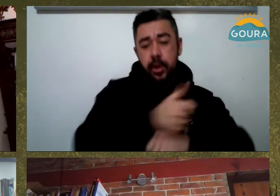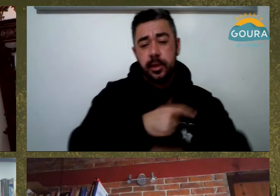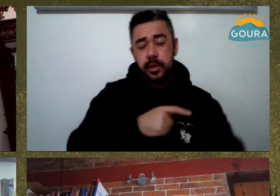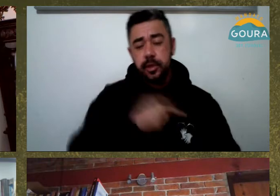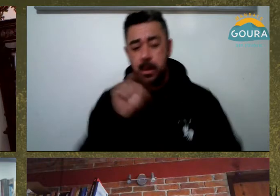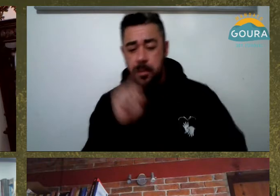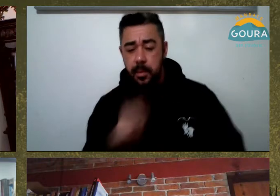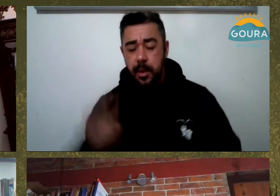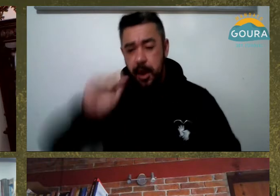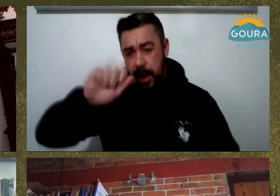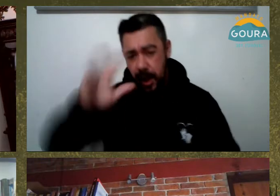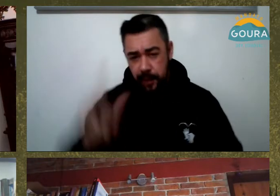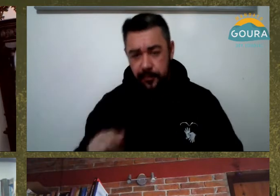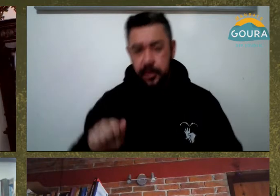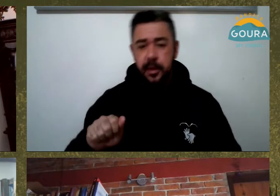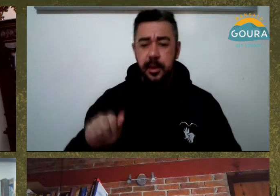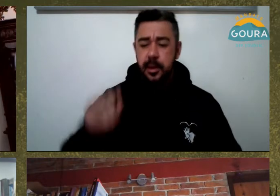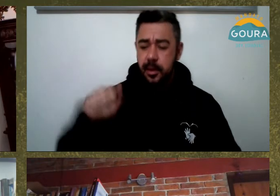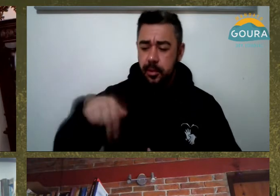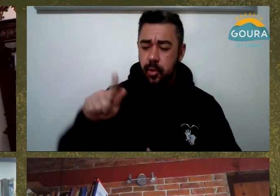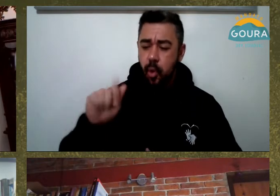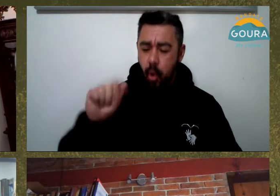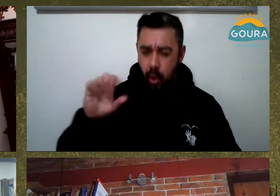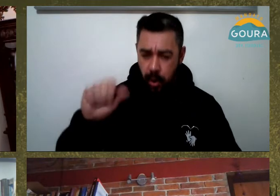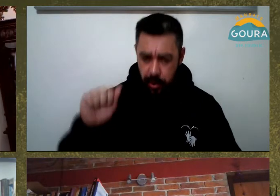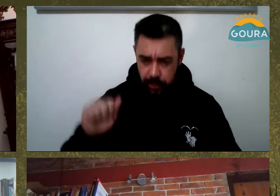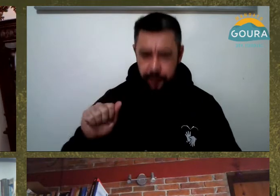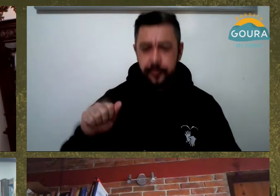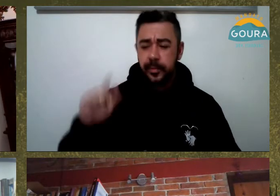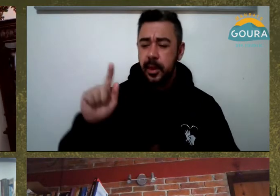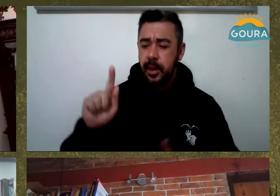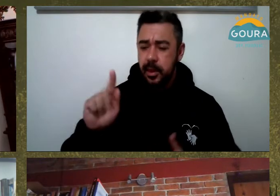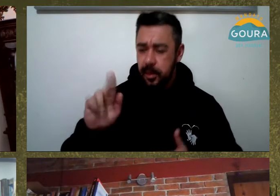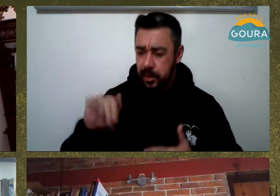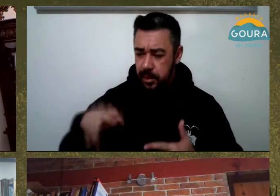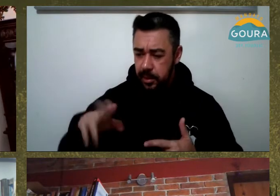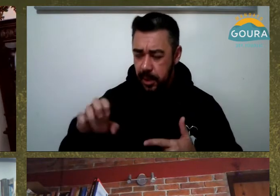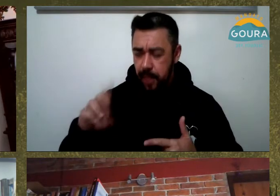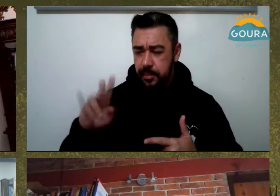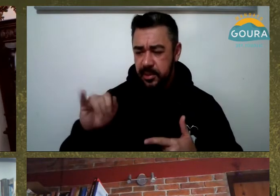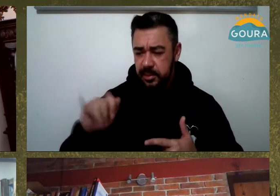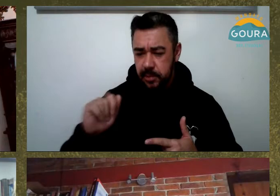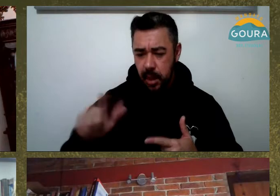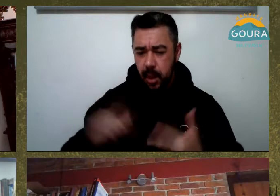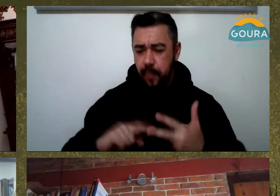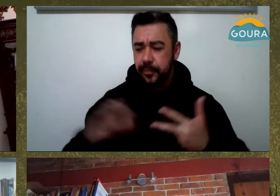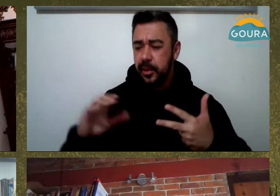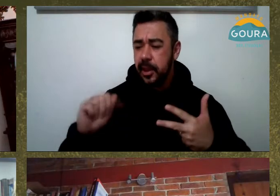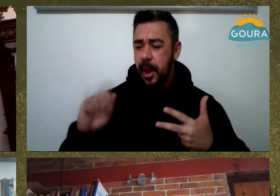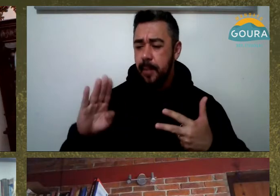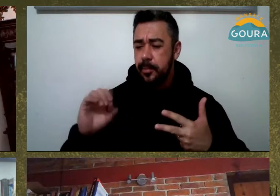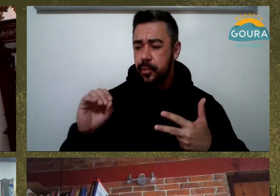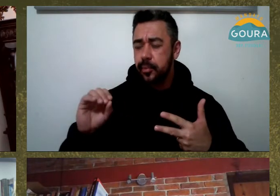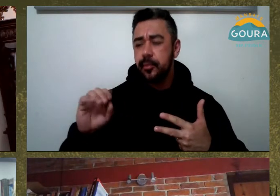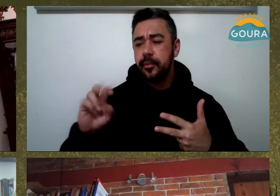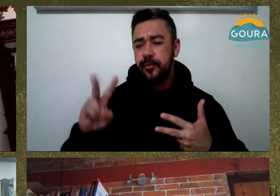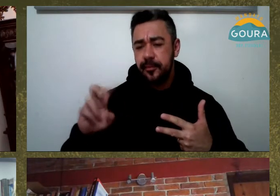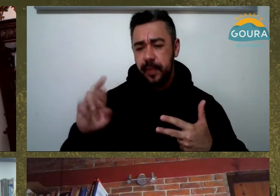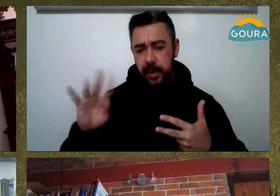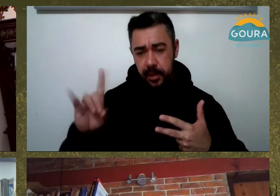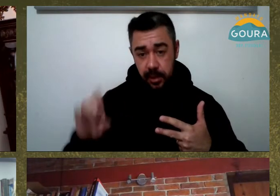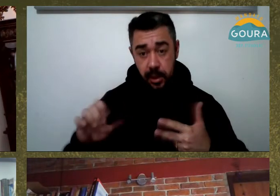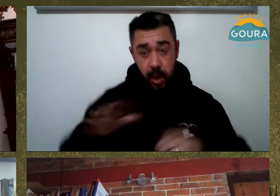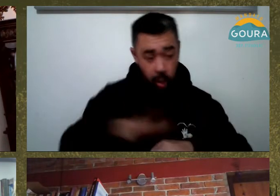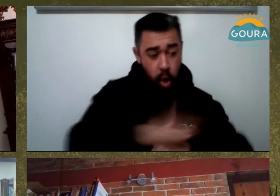Moçambique, Guiné-Bissau, Timor, Cabo Verde, enfim, o Império Colonial